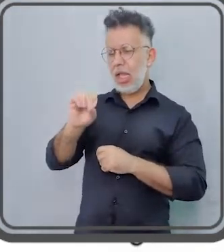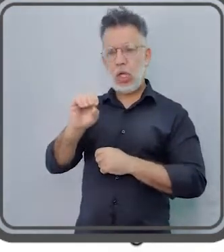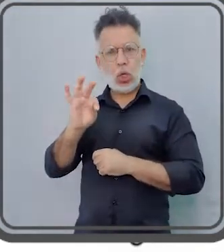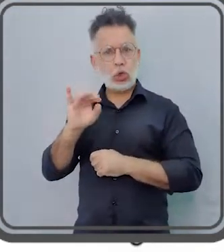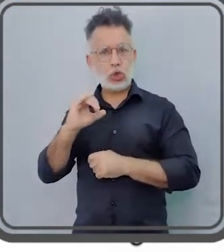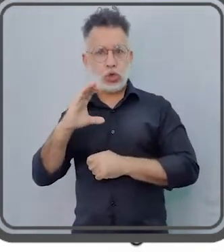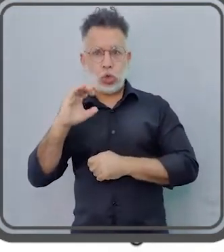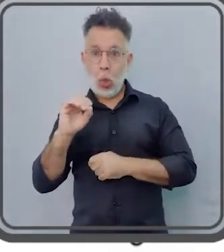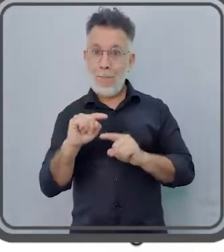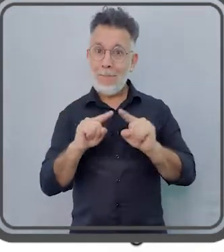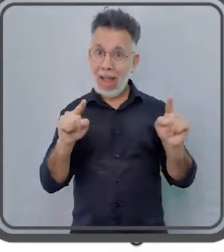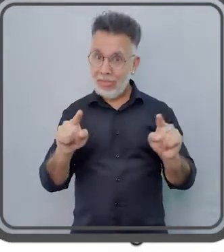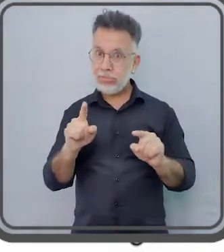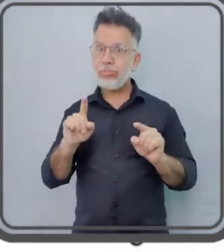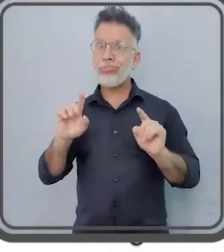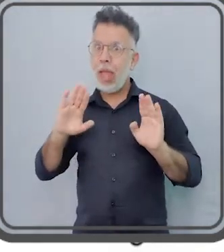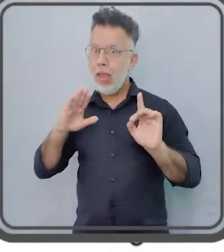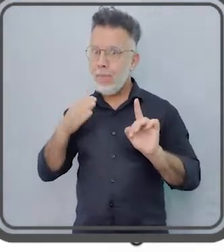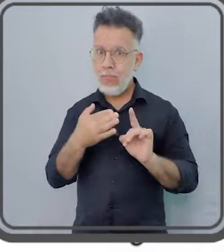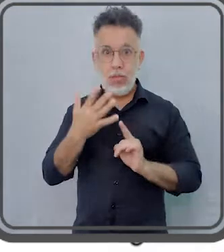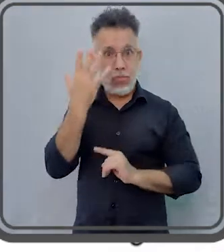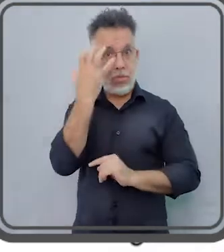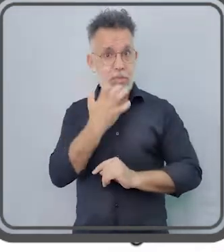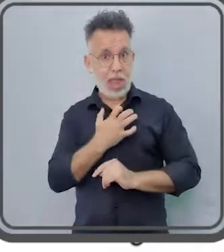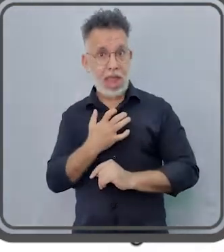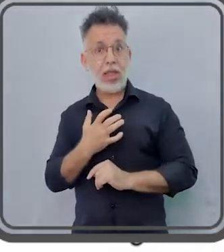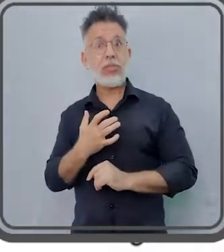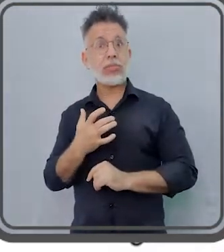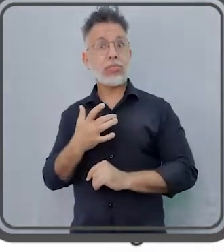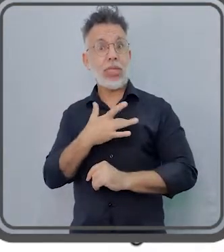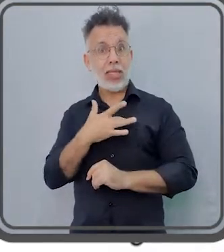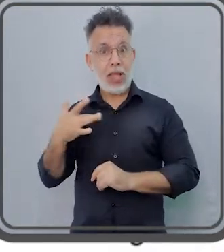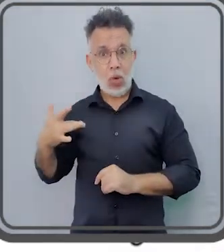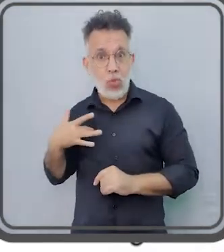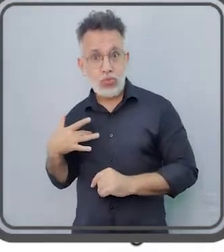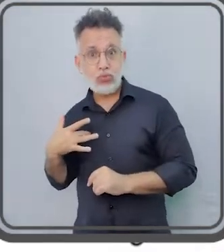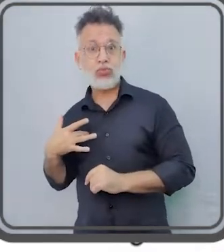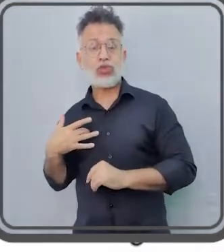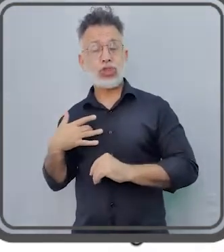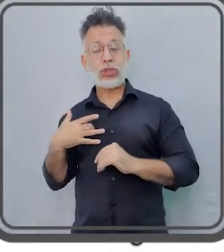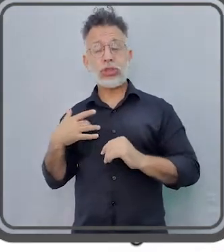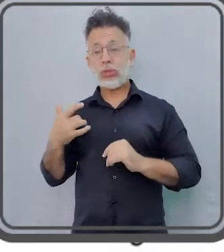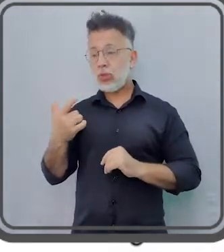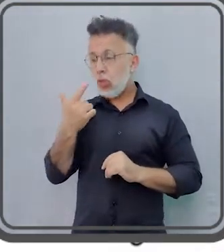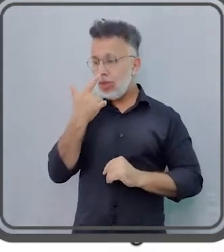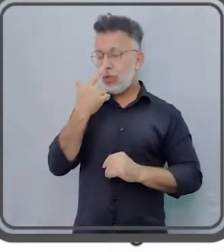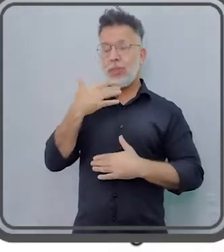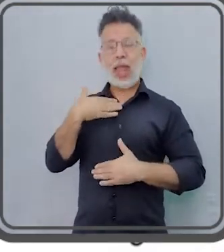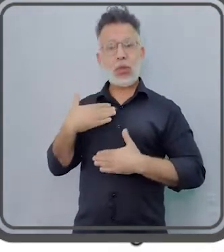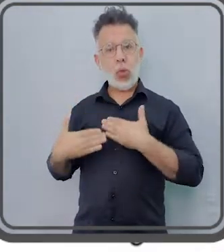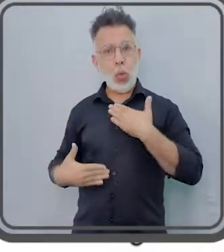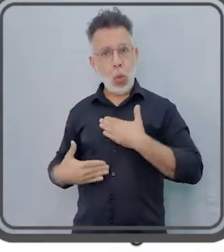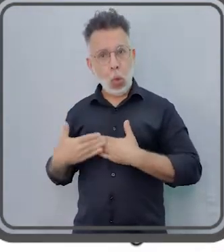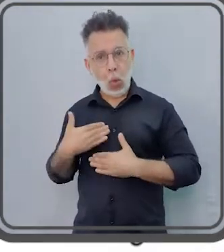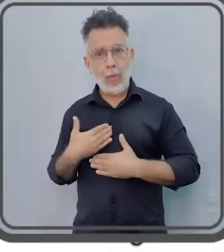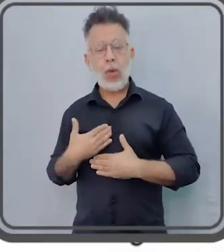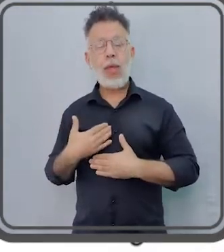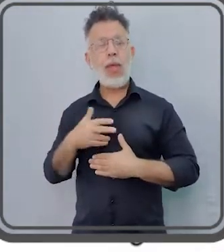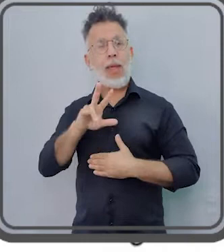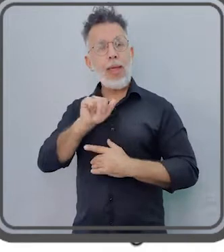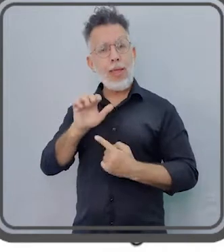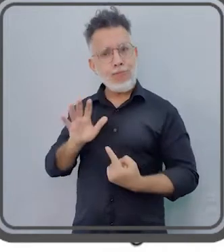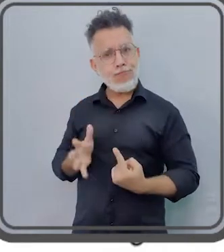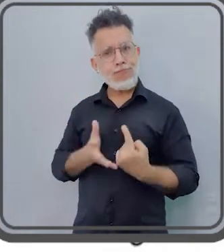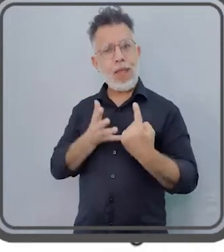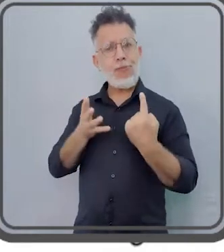a saúde também, como é que acontece essa construção da intimidade, com a própria intimidade com o corpo, com o próprio corpo, que